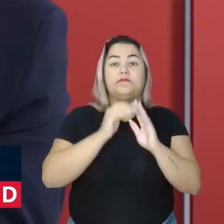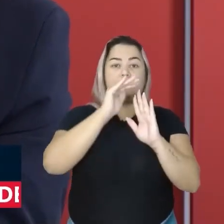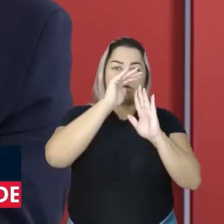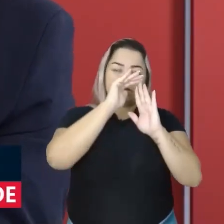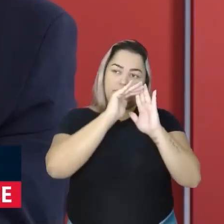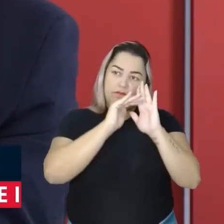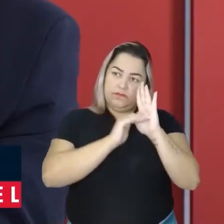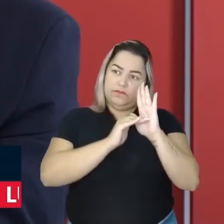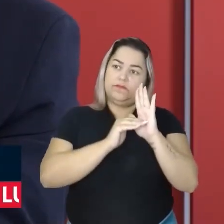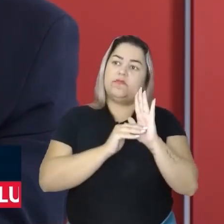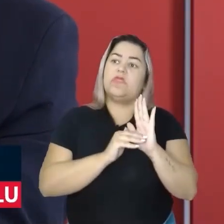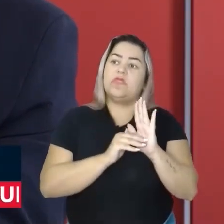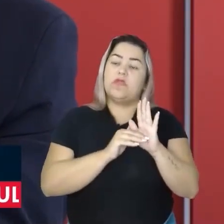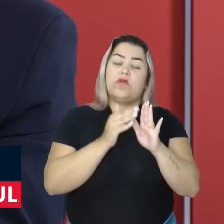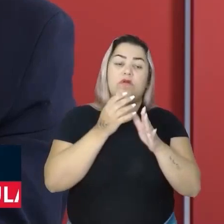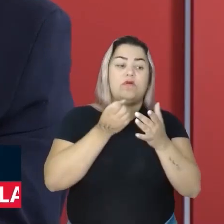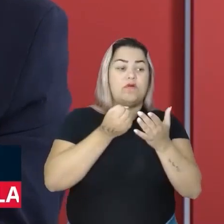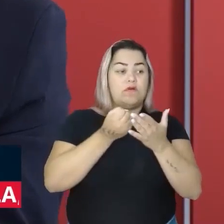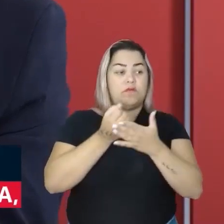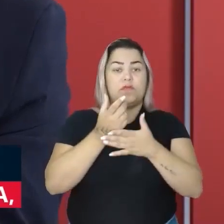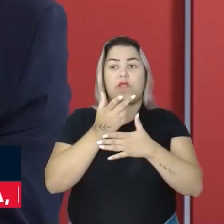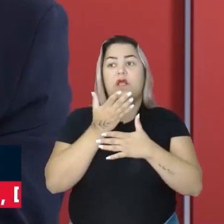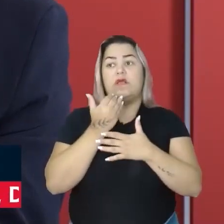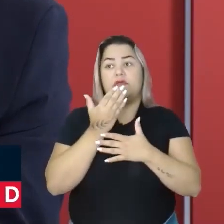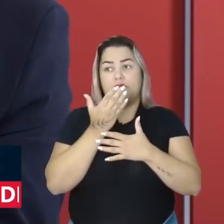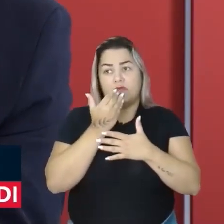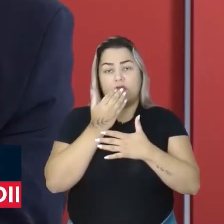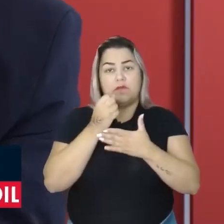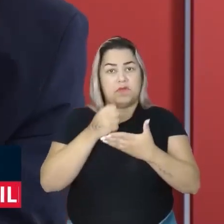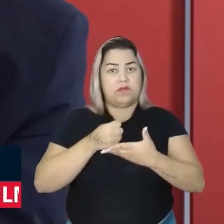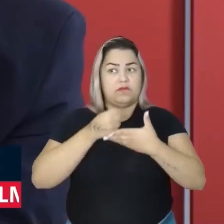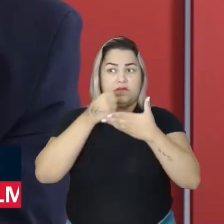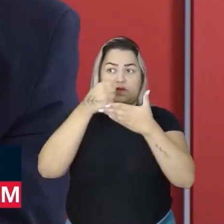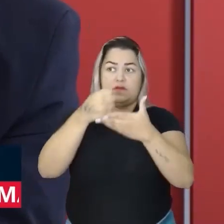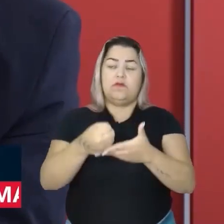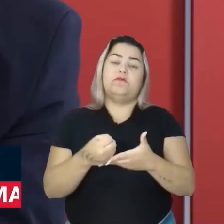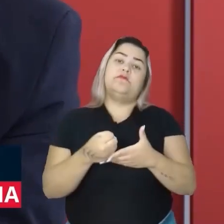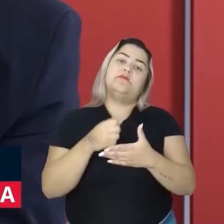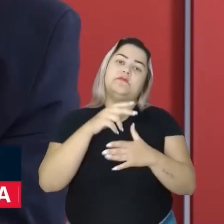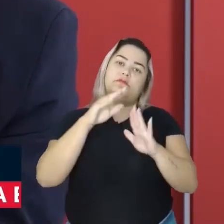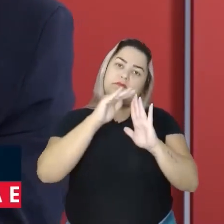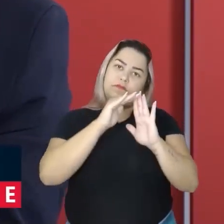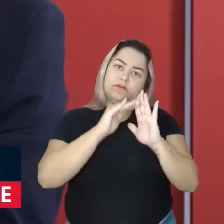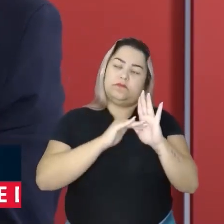tu compra o alimento para fazer doação simultânea, que é para programas sociais.